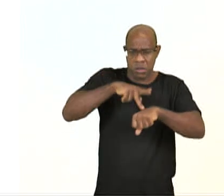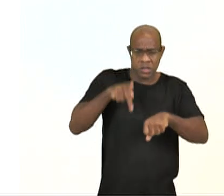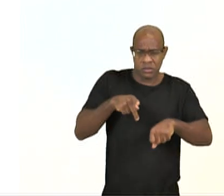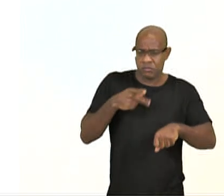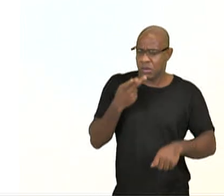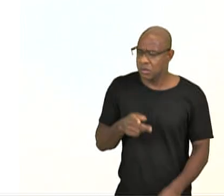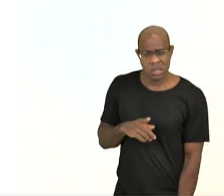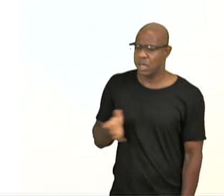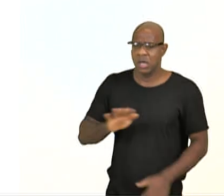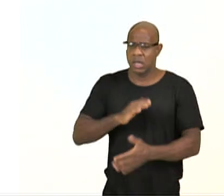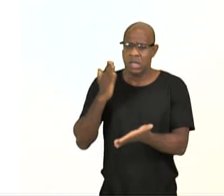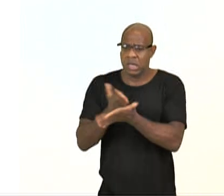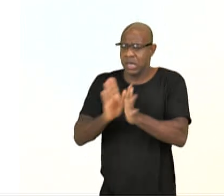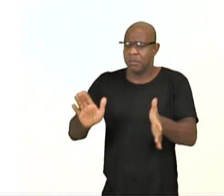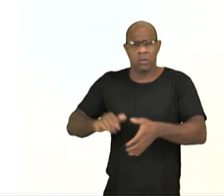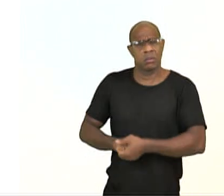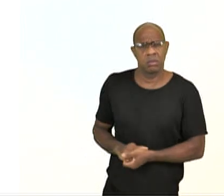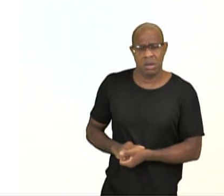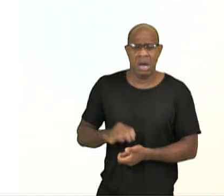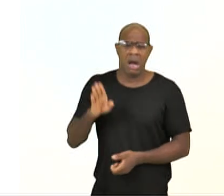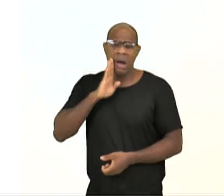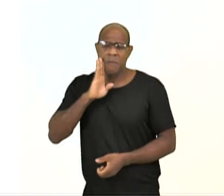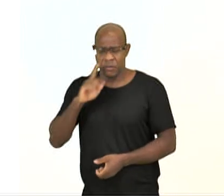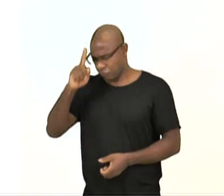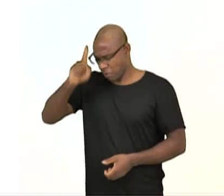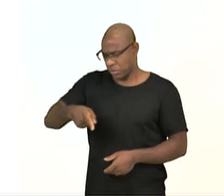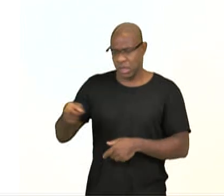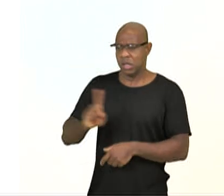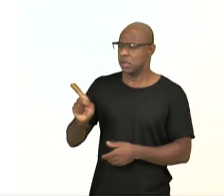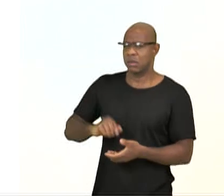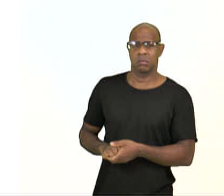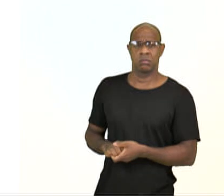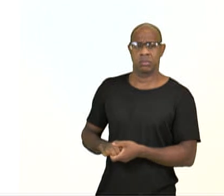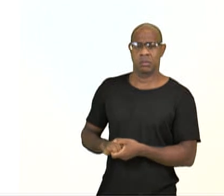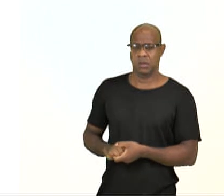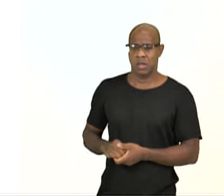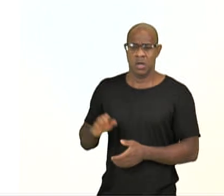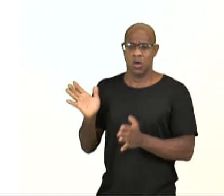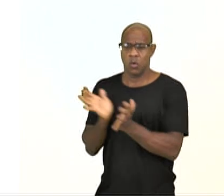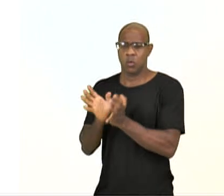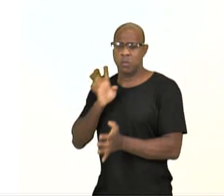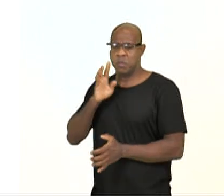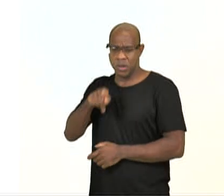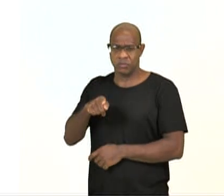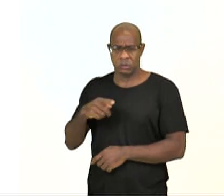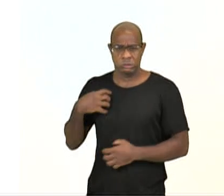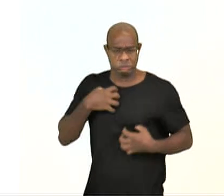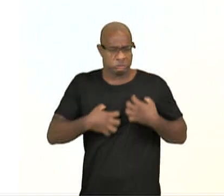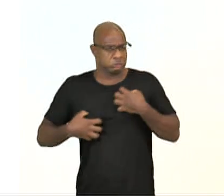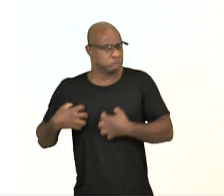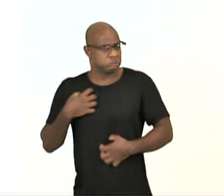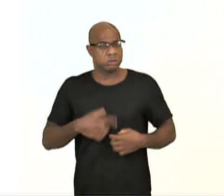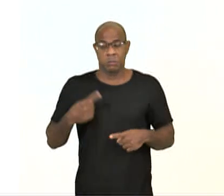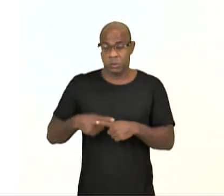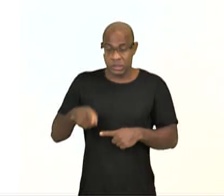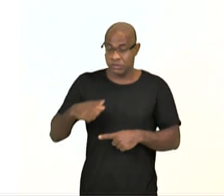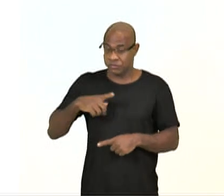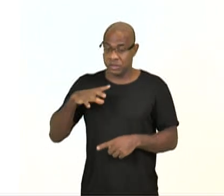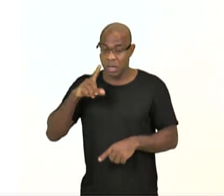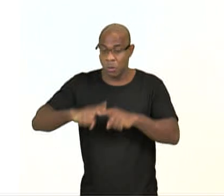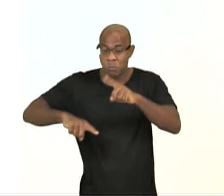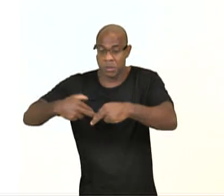ia mandar mais neles. E aí o que os belgas fizeram? Ficaram revoltados, porque eles tinham ali o produto mineral na mão,